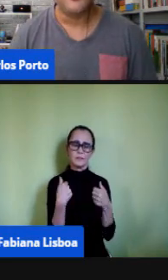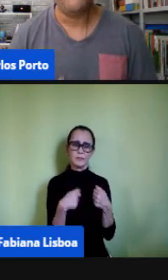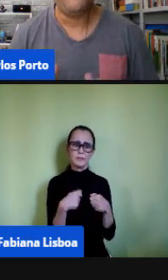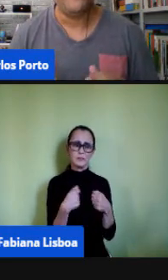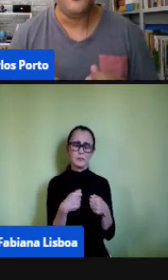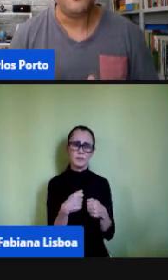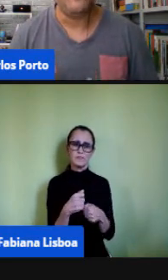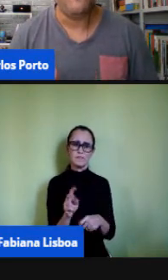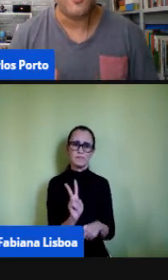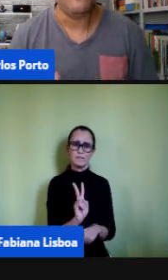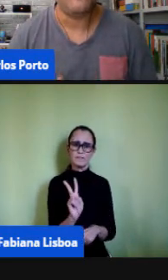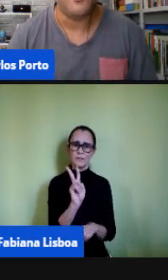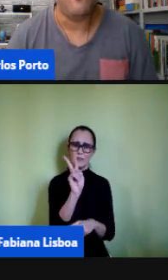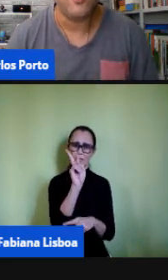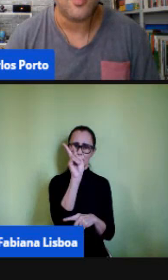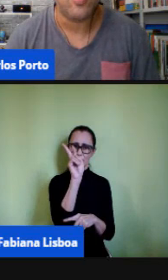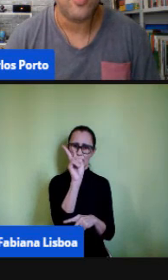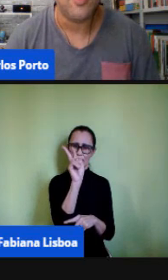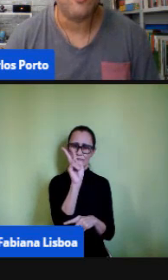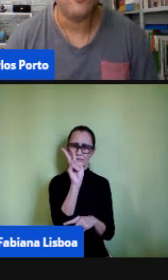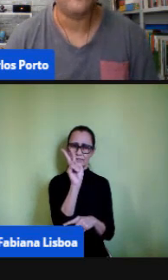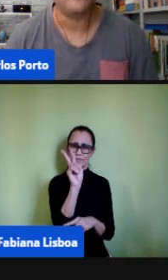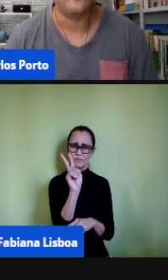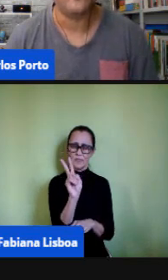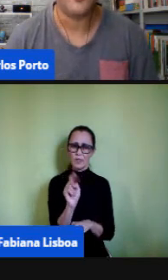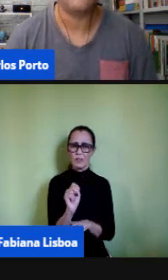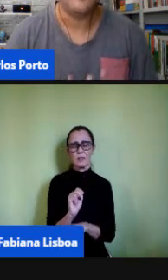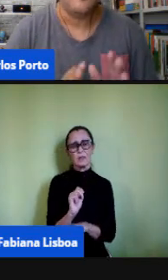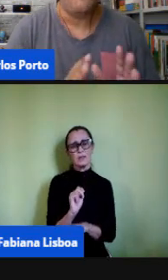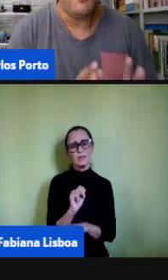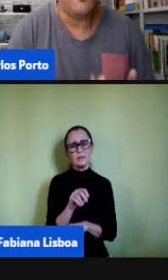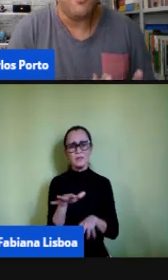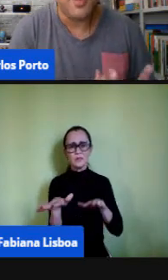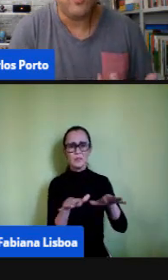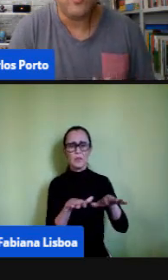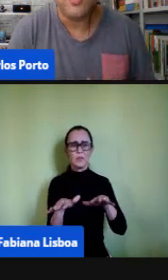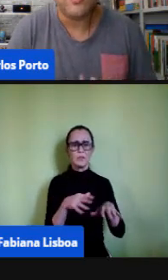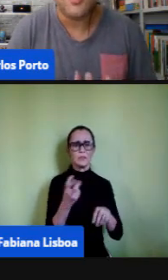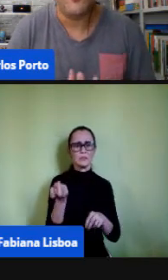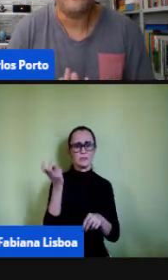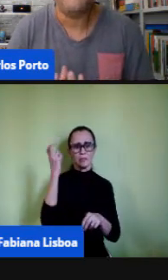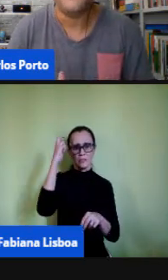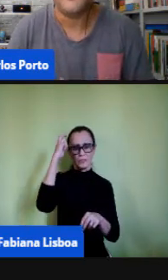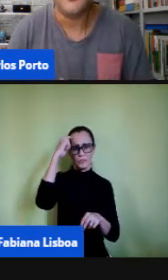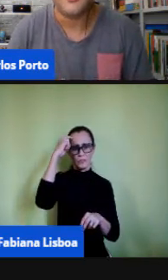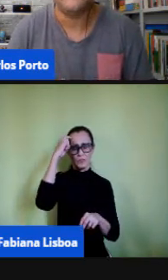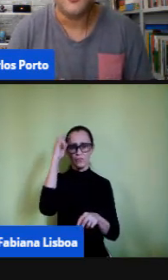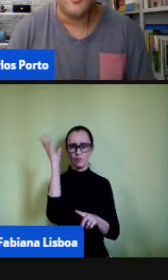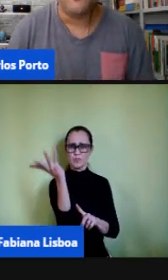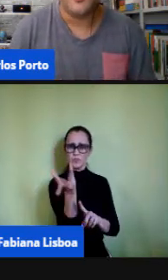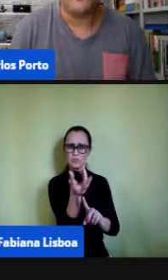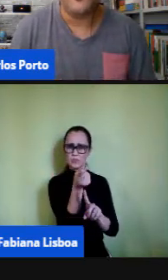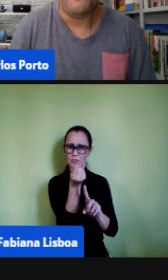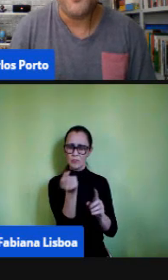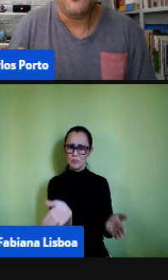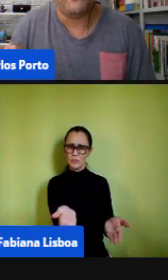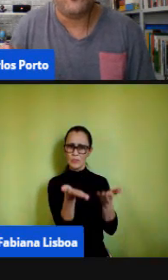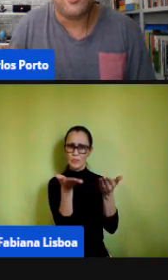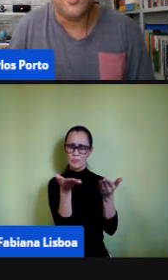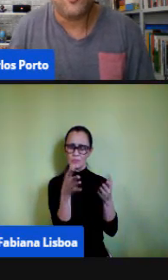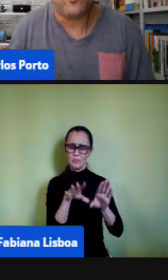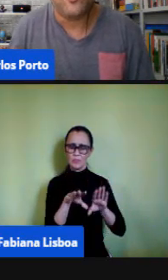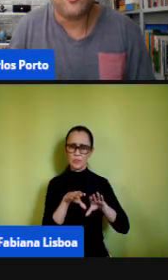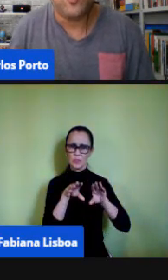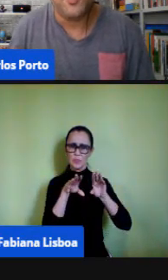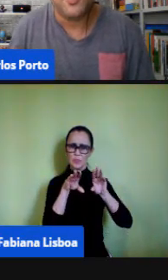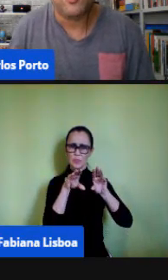valorizar e fluir diversas manifestações artísticas e culturais. Perceba que tudo isso está muito bem alinhado, porque quando eu penso